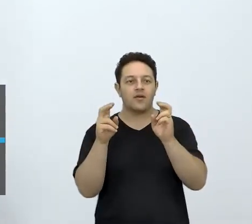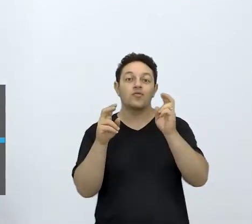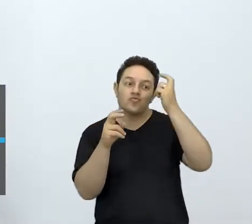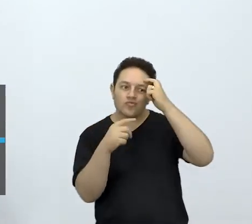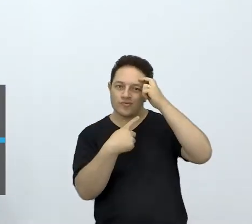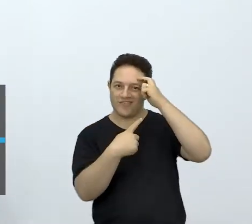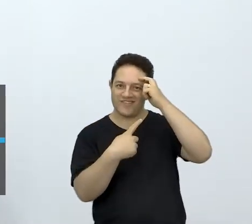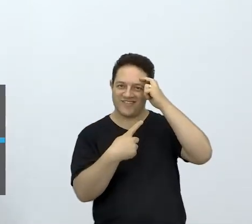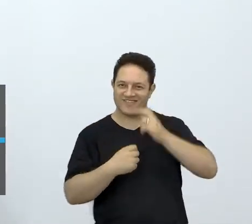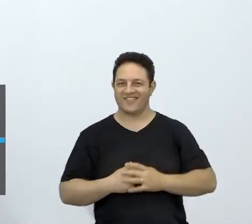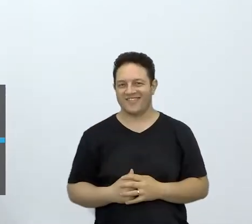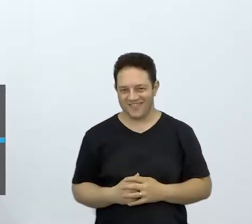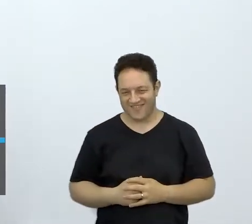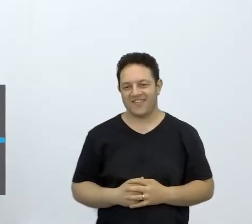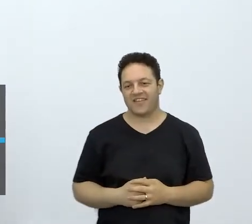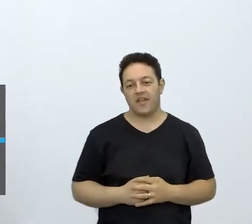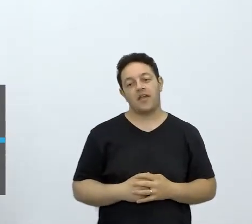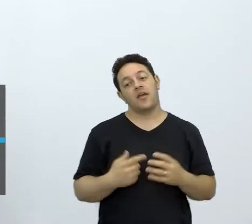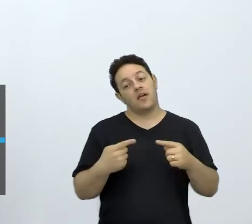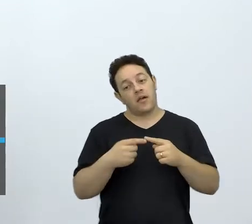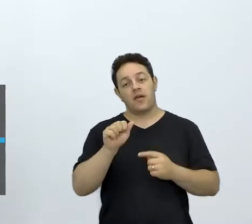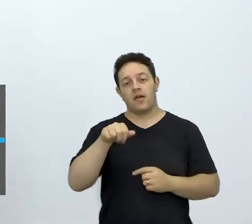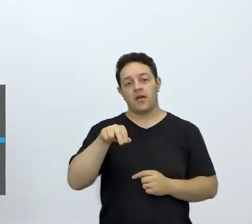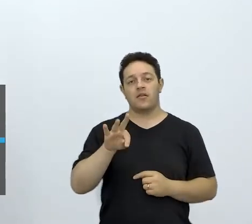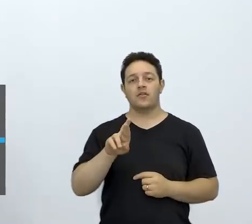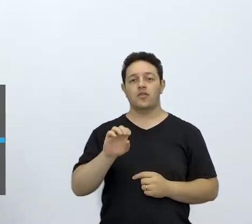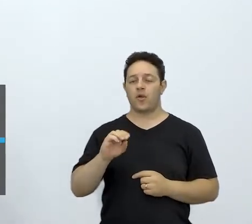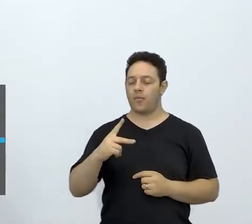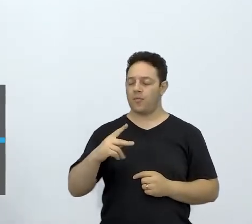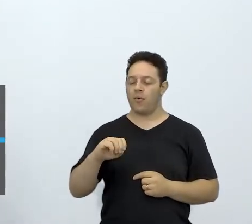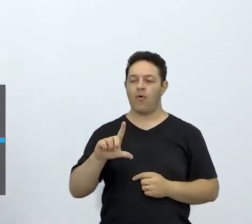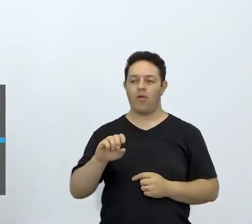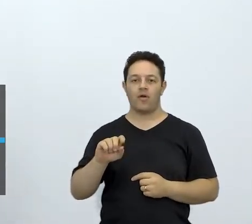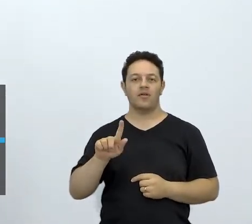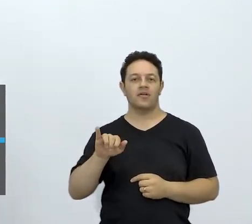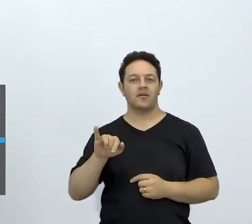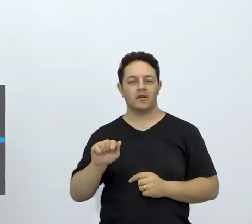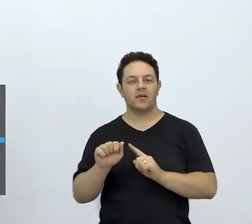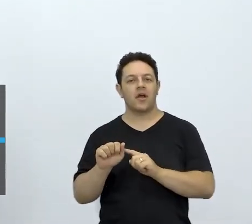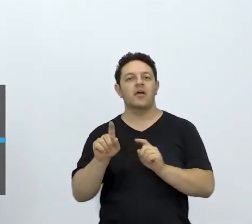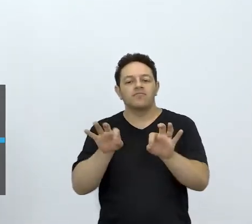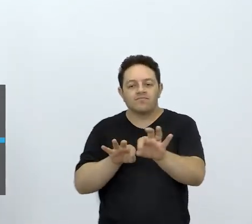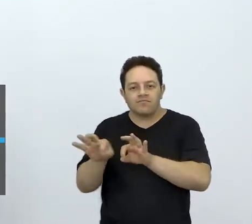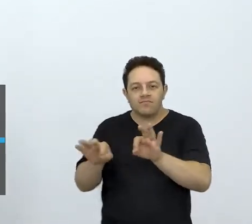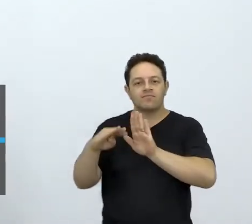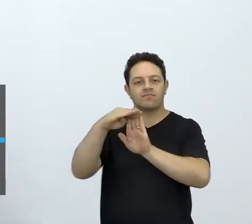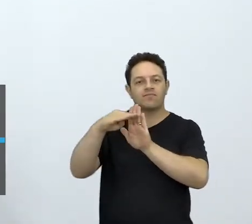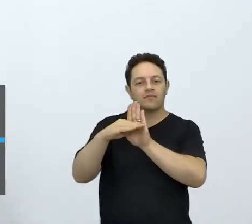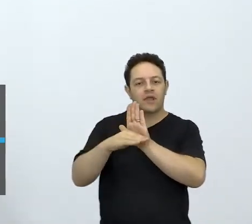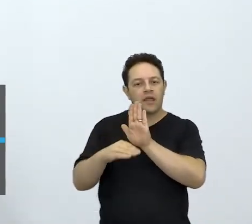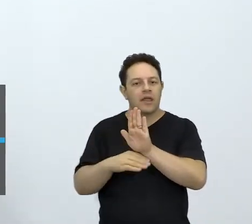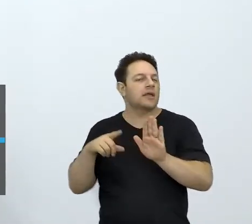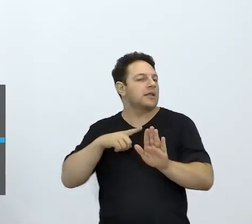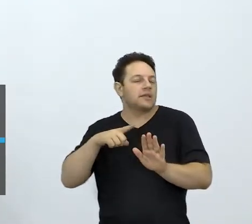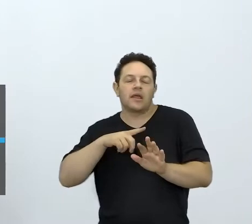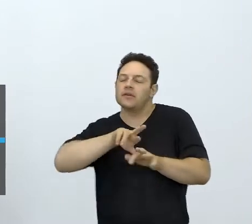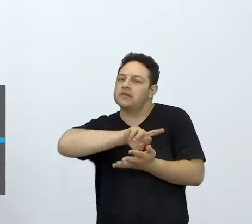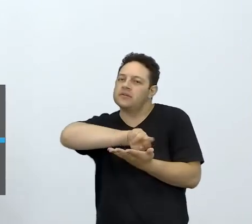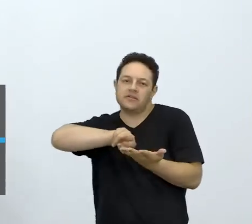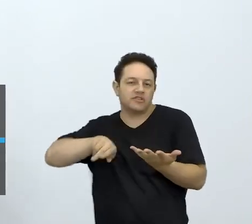cultura. E é a antropologia, né, que sistematizou esses processos, né, e tem várias